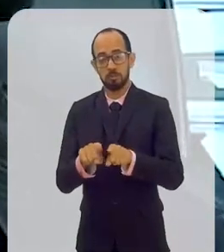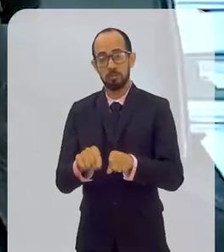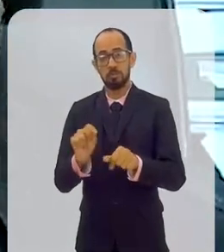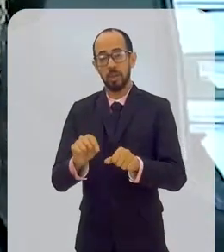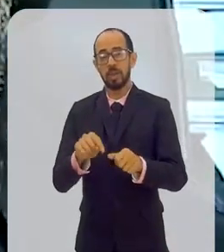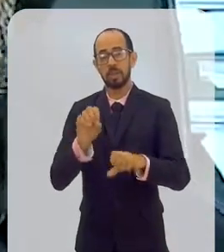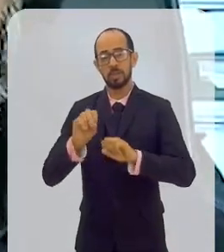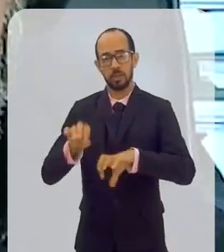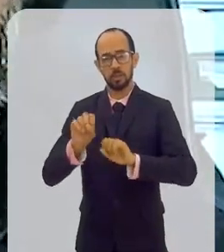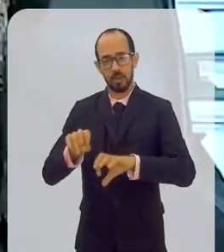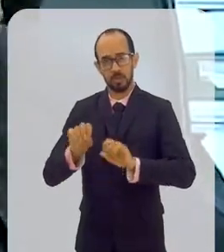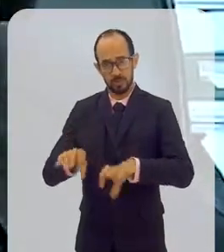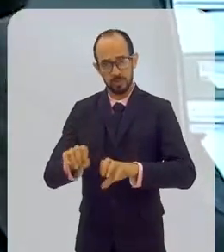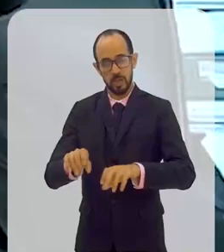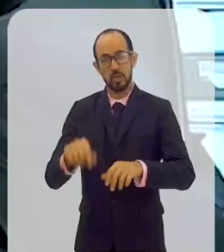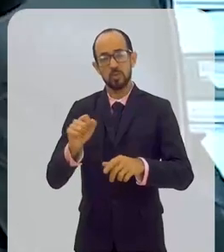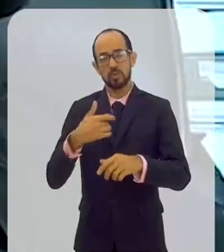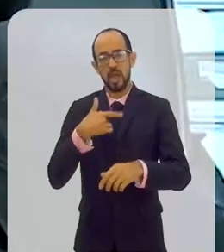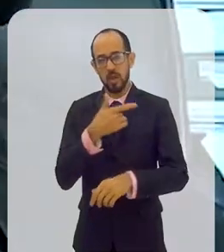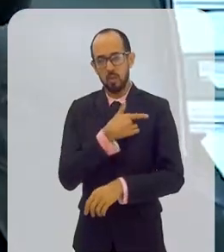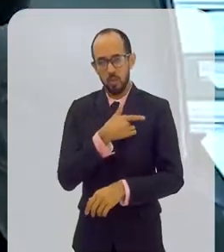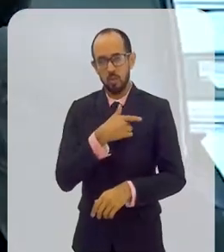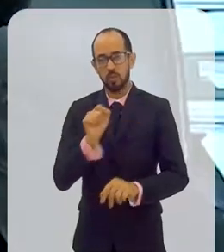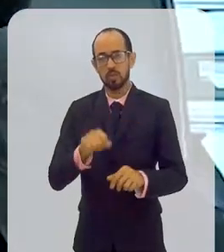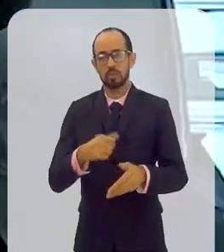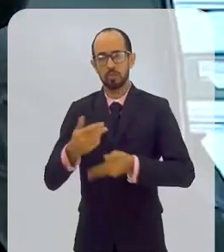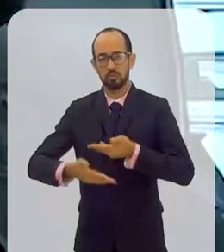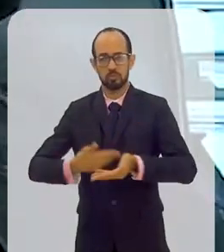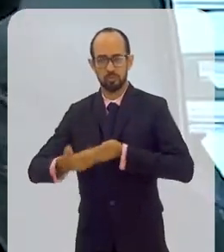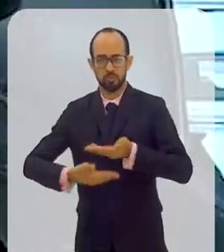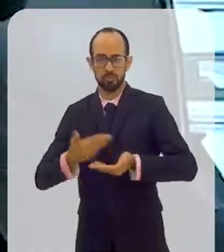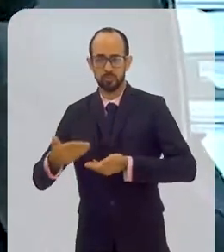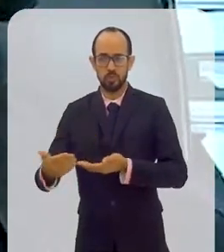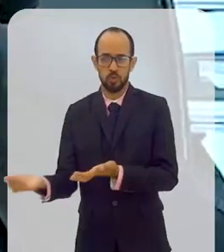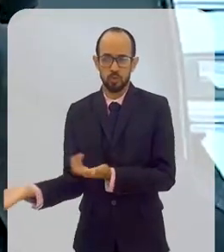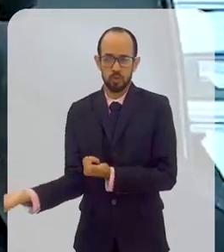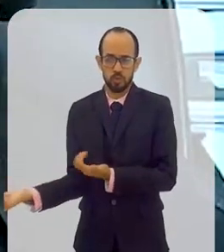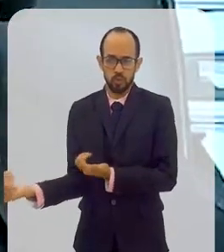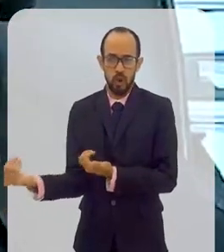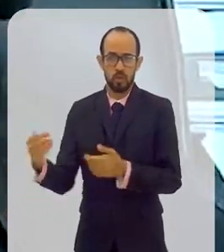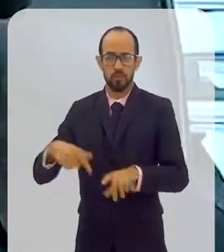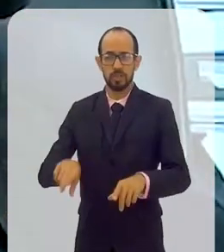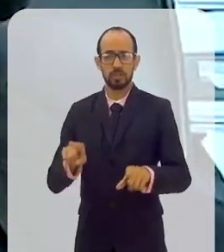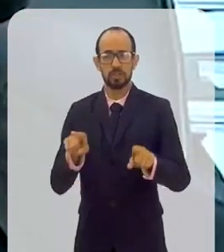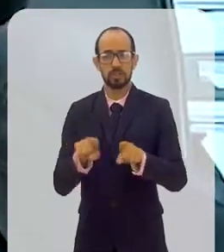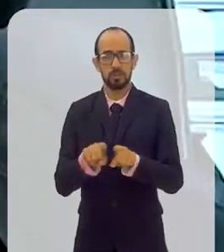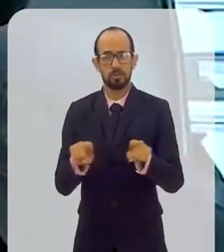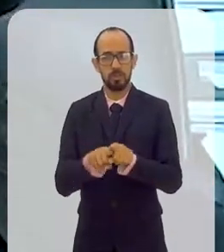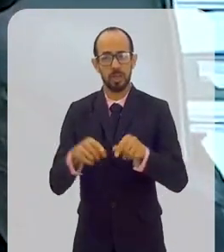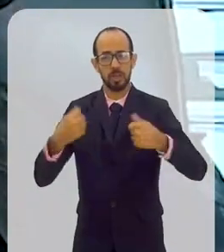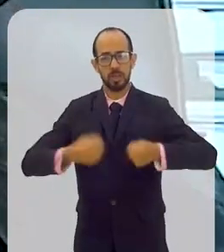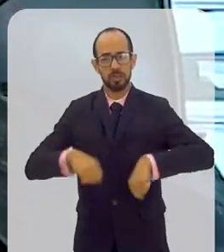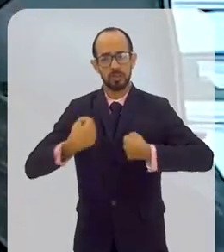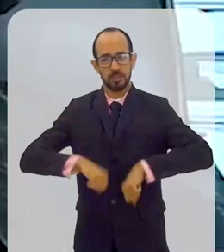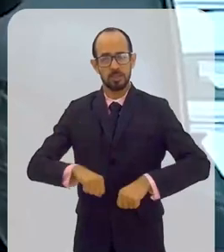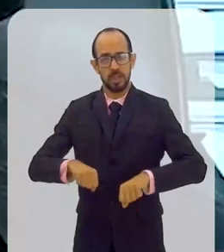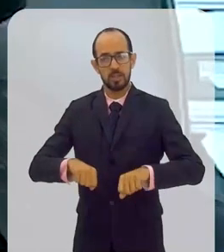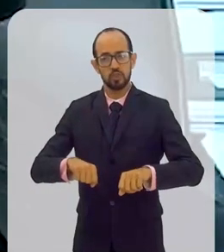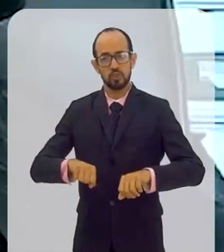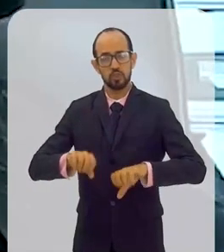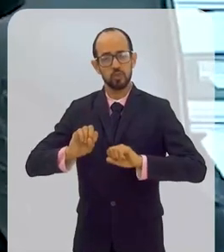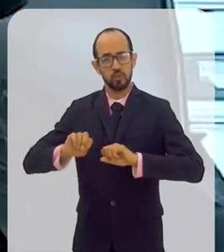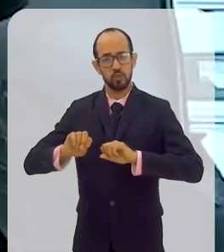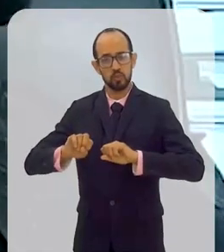da educação, da parte da saúde, da interação com os jovens, para que entendam a necessidade do estudo, de